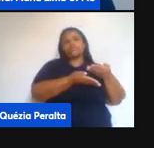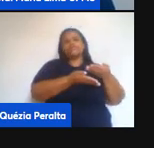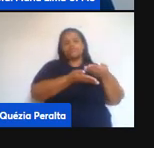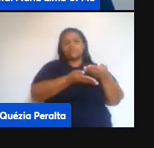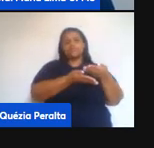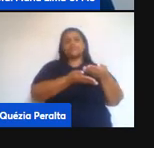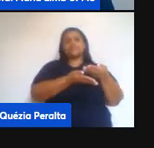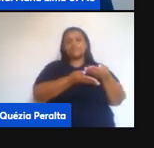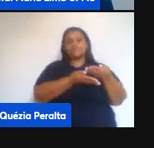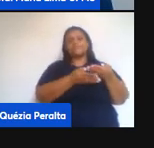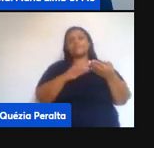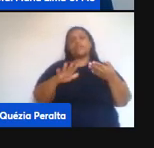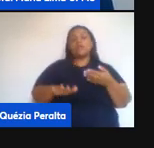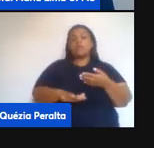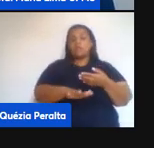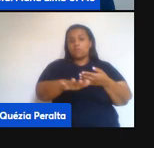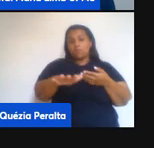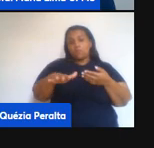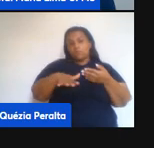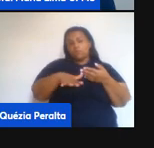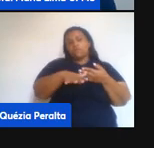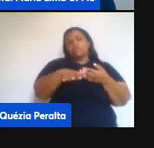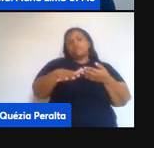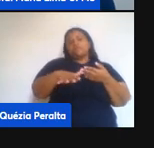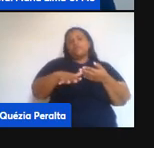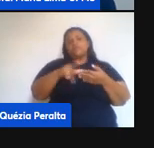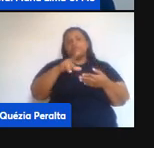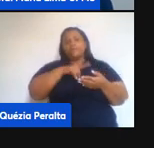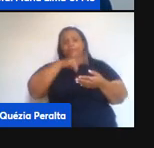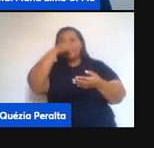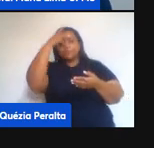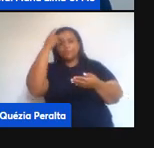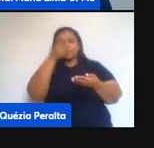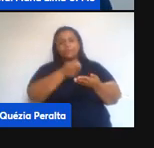um ambiente em que existe uma pessoa que vai entregar um